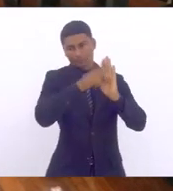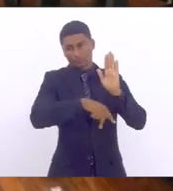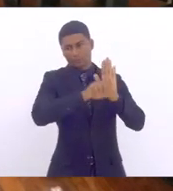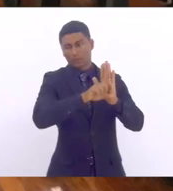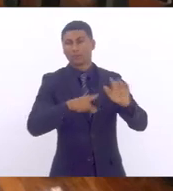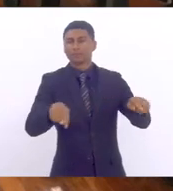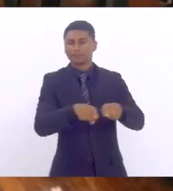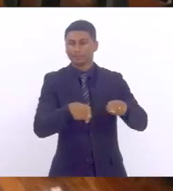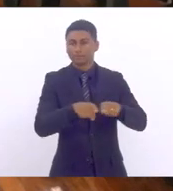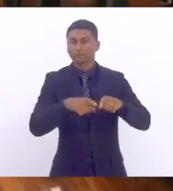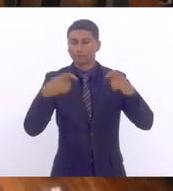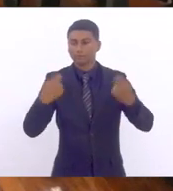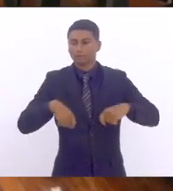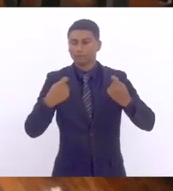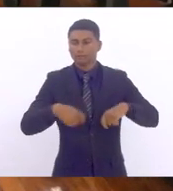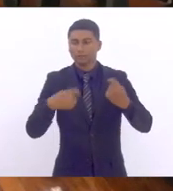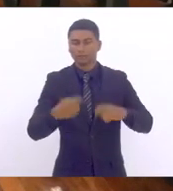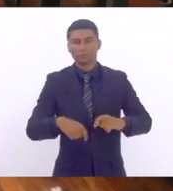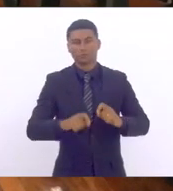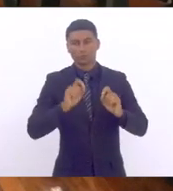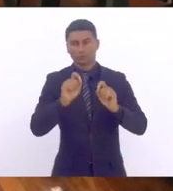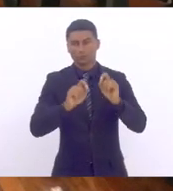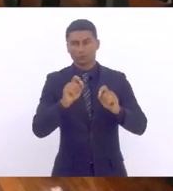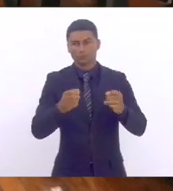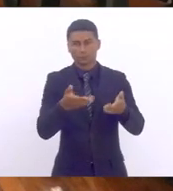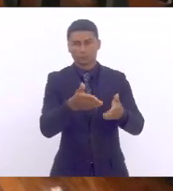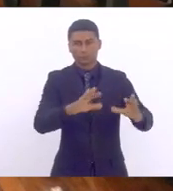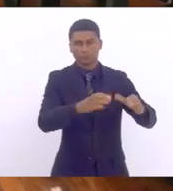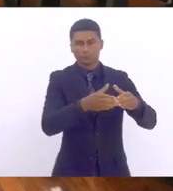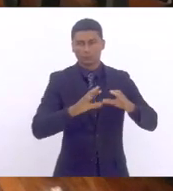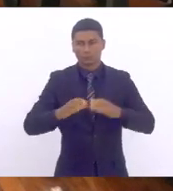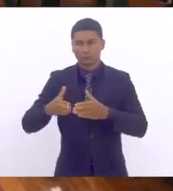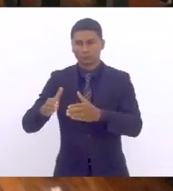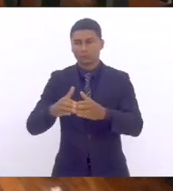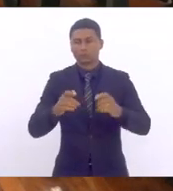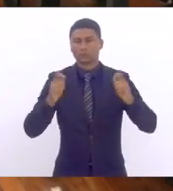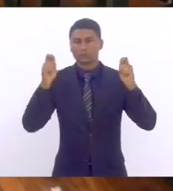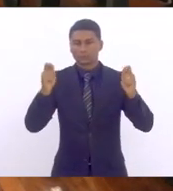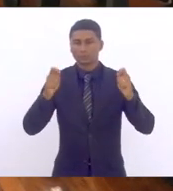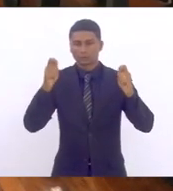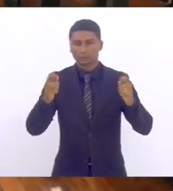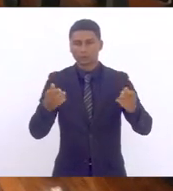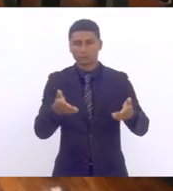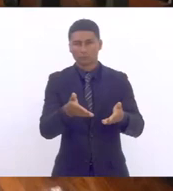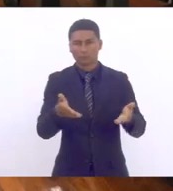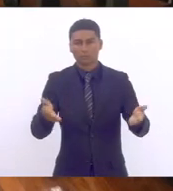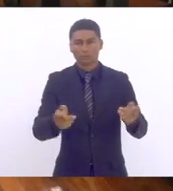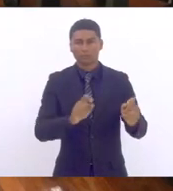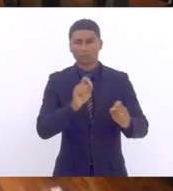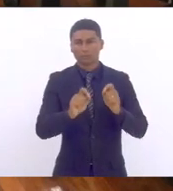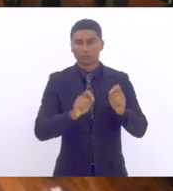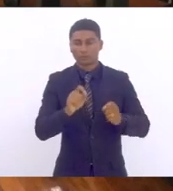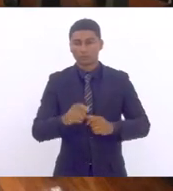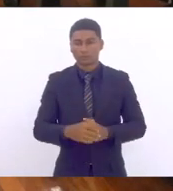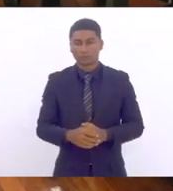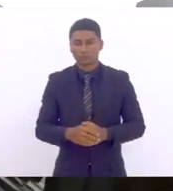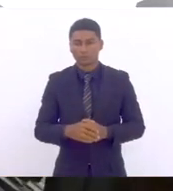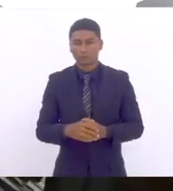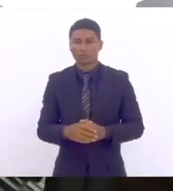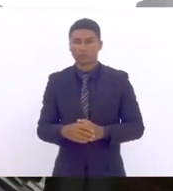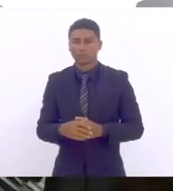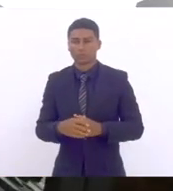precisa, sim, de anistiar as torcidas. Precisamos, sim, de levar acesso